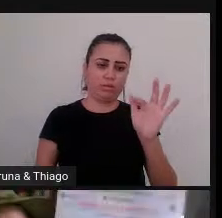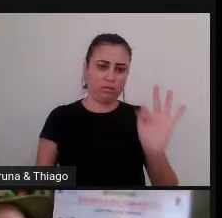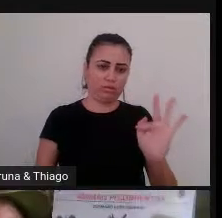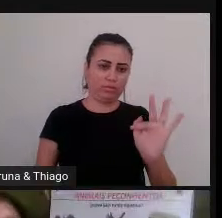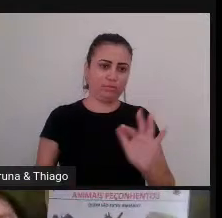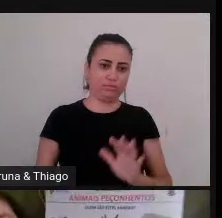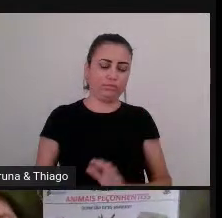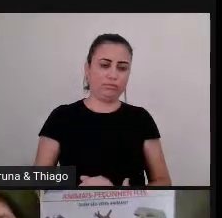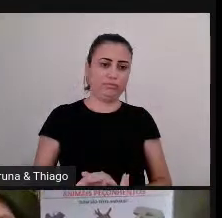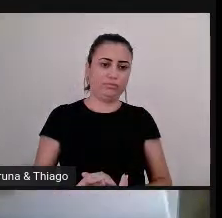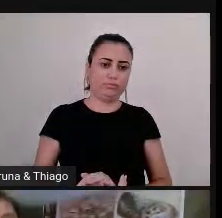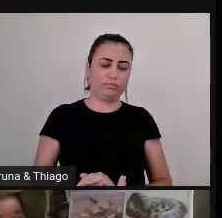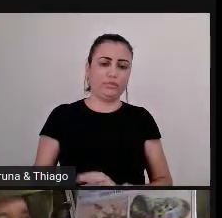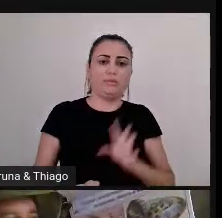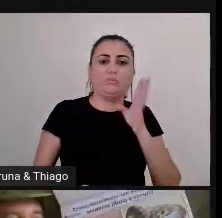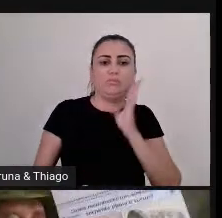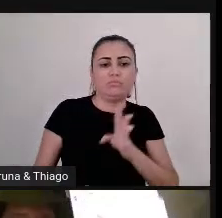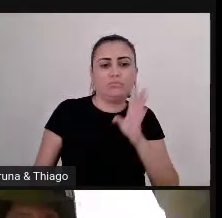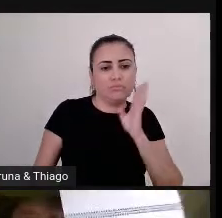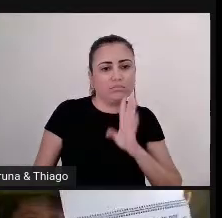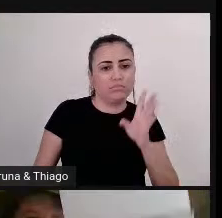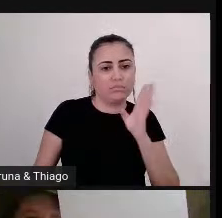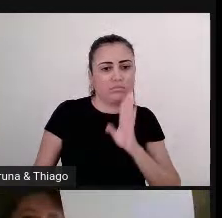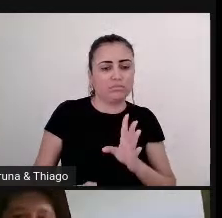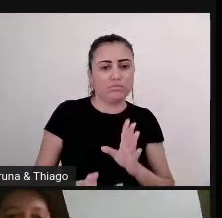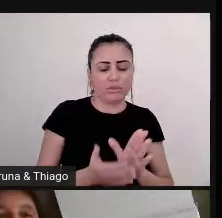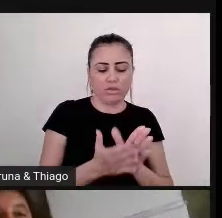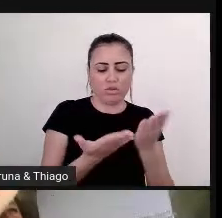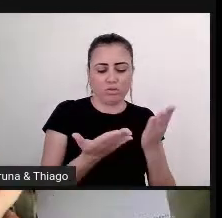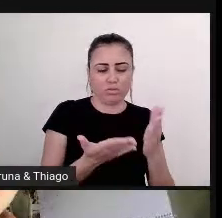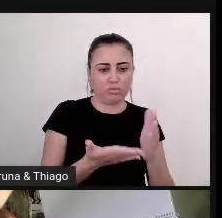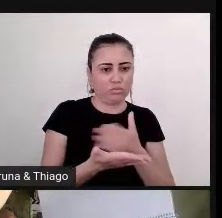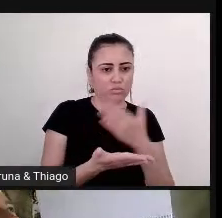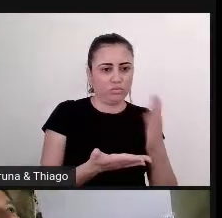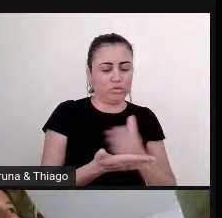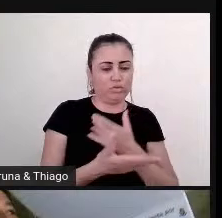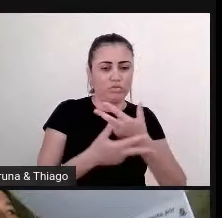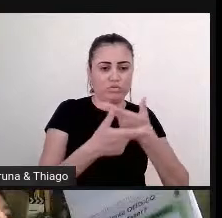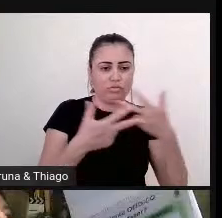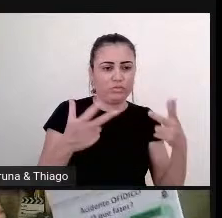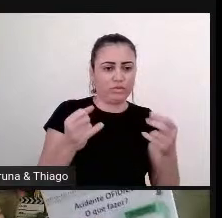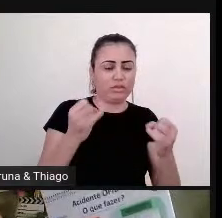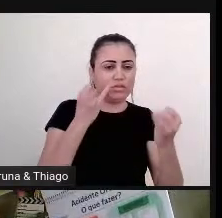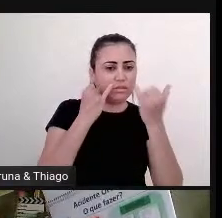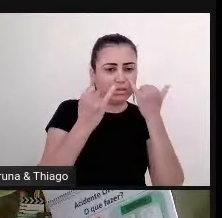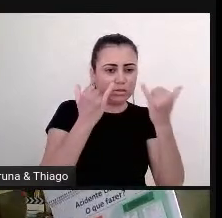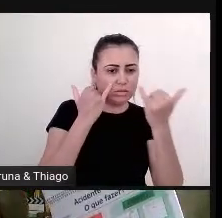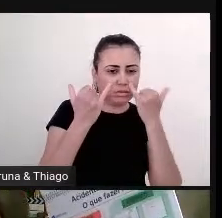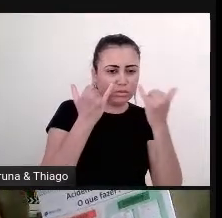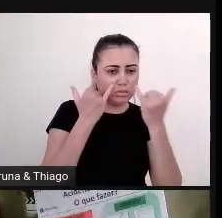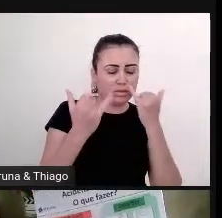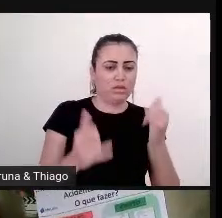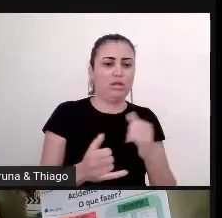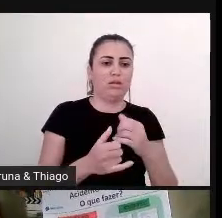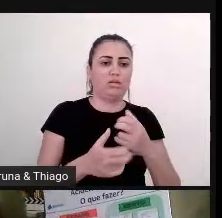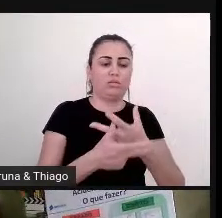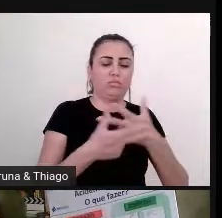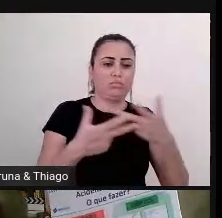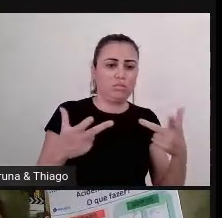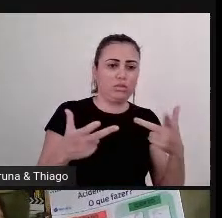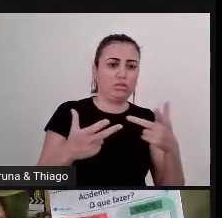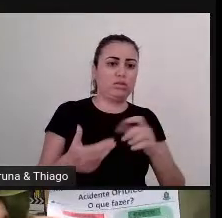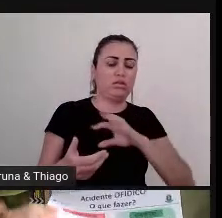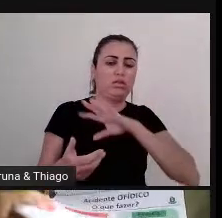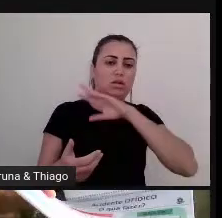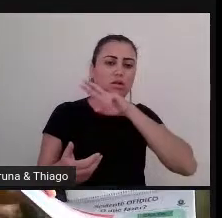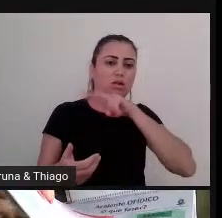aqui. Ó, é um arquivo bem legal, tá? É um álbum seriado com muitas informações top sobre animais peçonhentos. Foram os meus alunos que